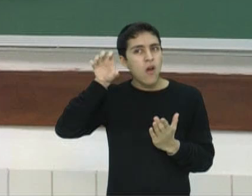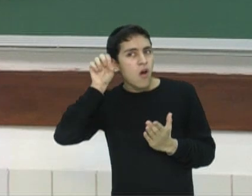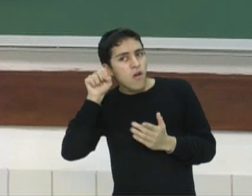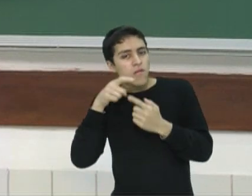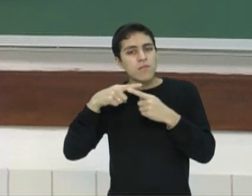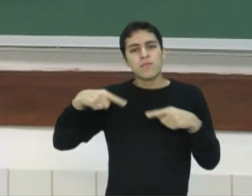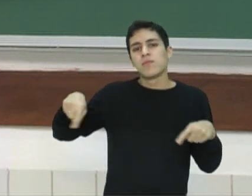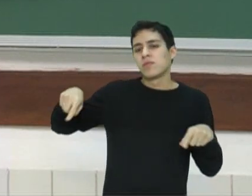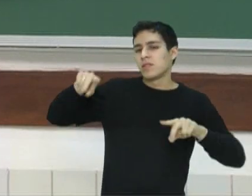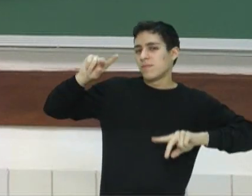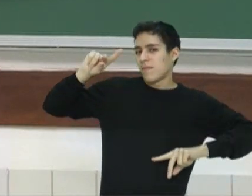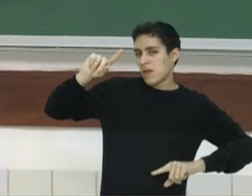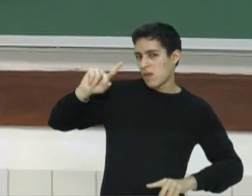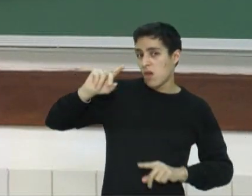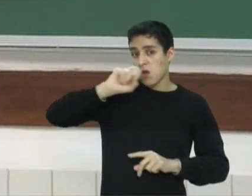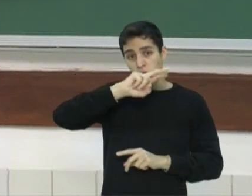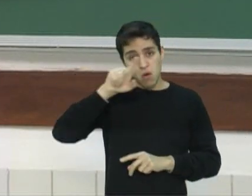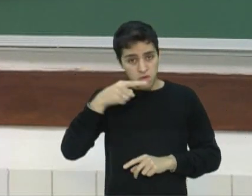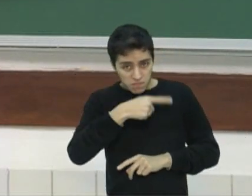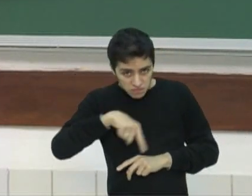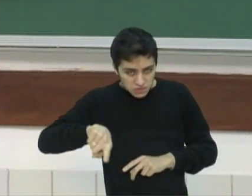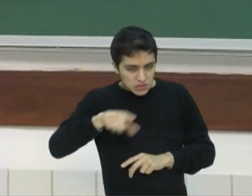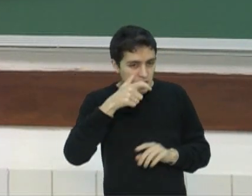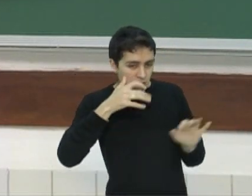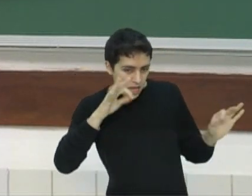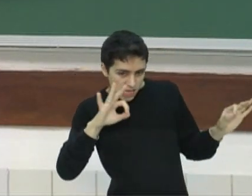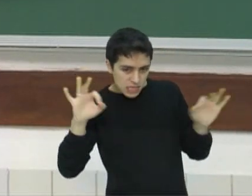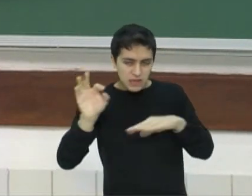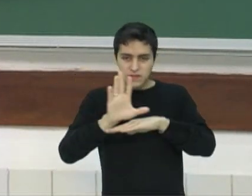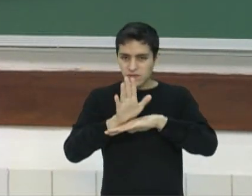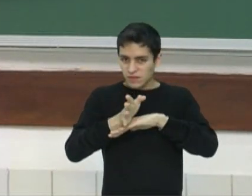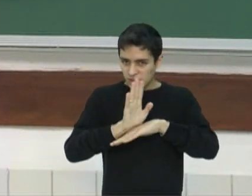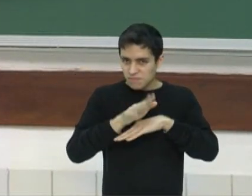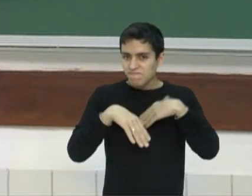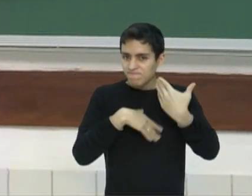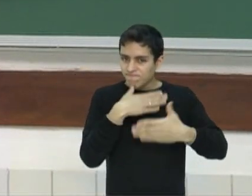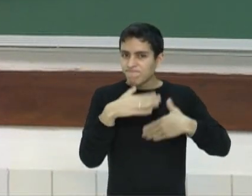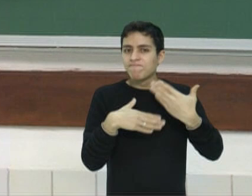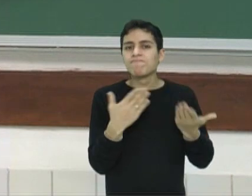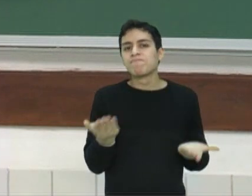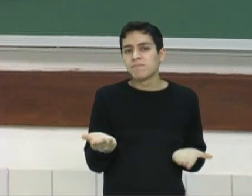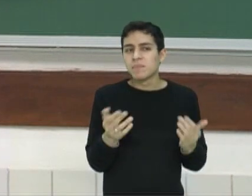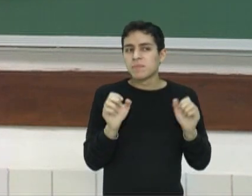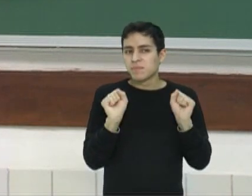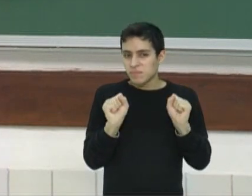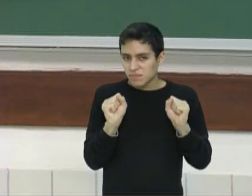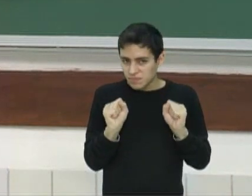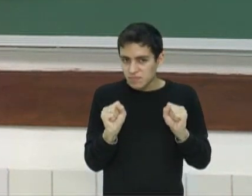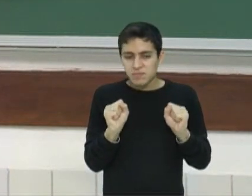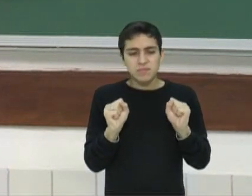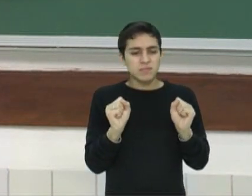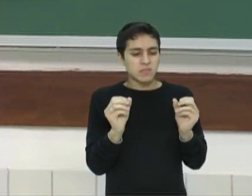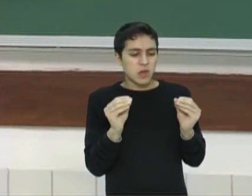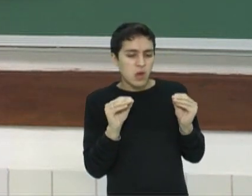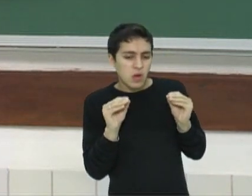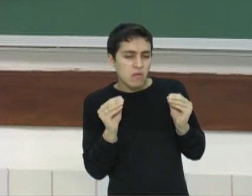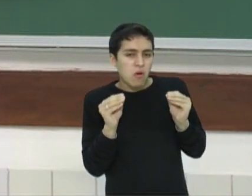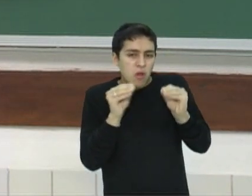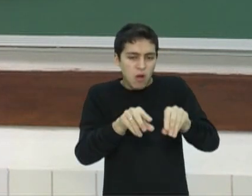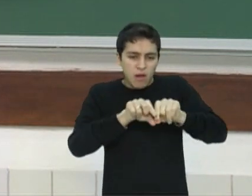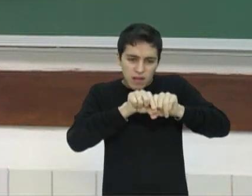em espanhol, né? Os filmes, as películas que você for assistir, coloque lá o áudio em